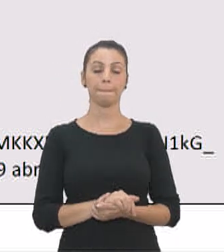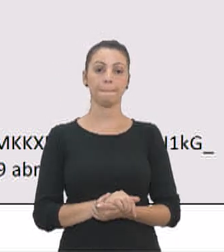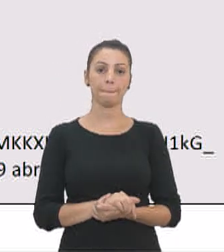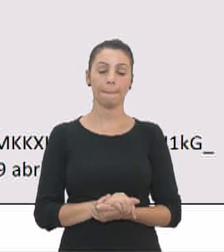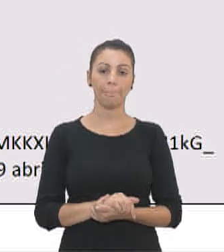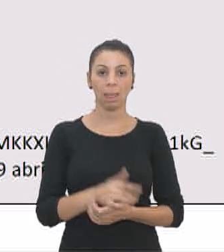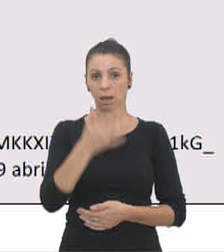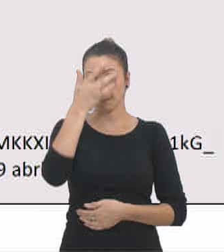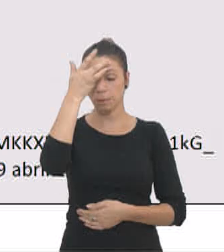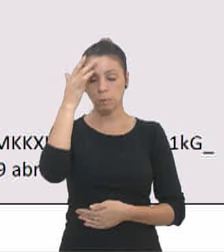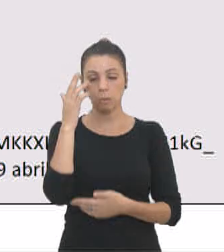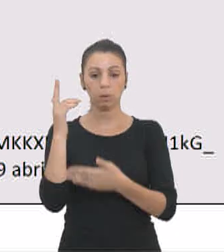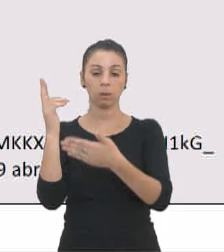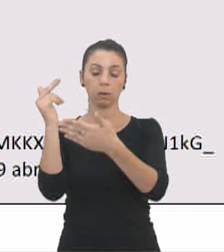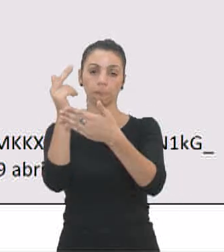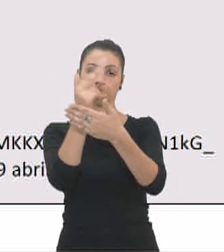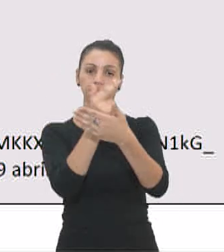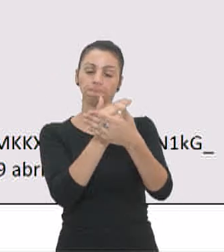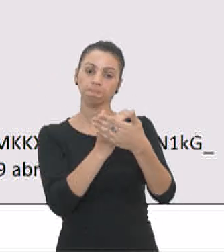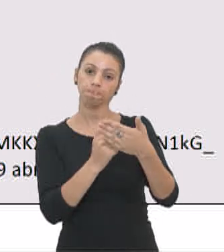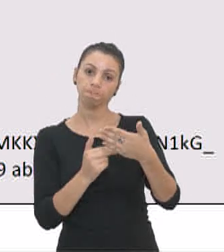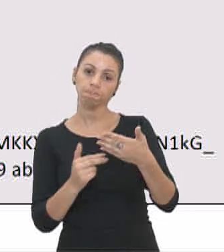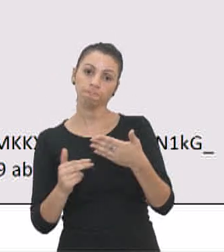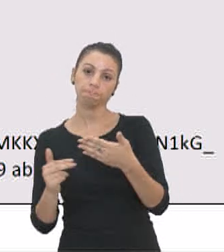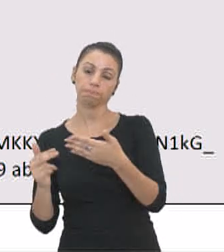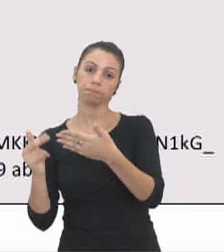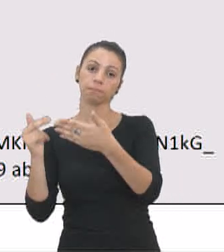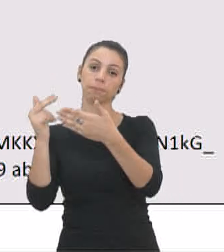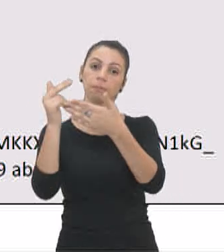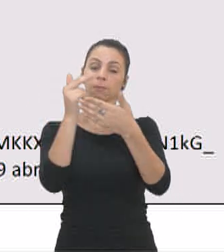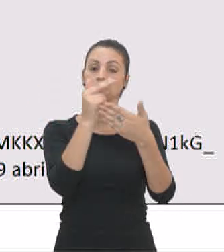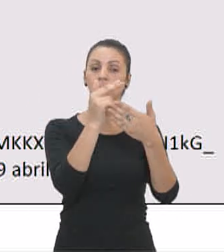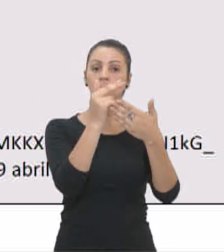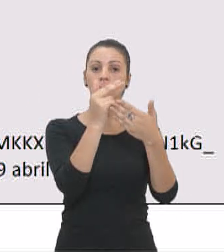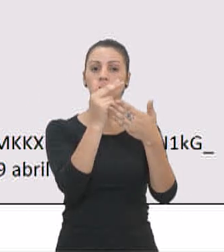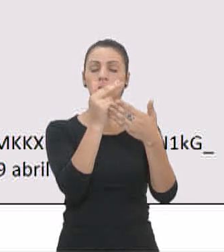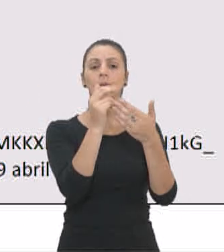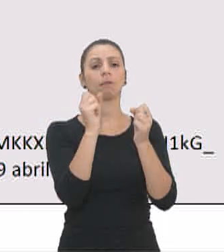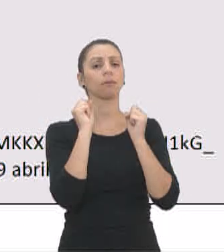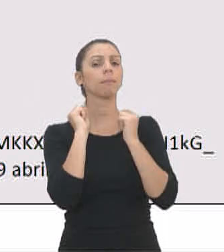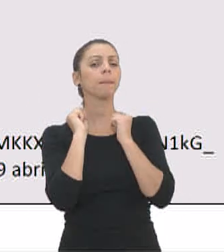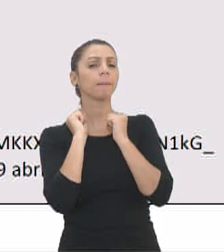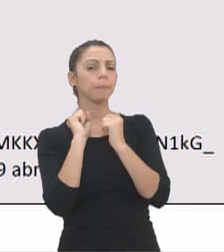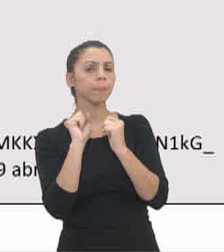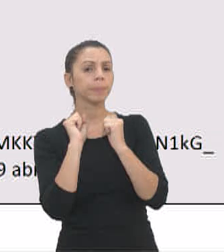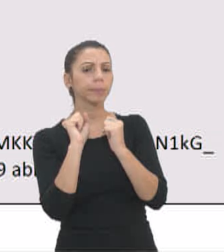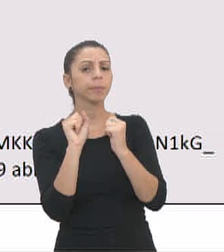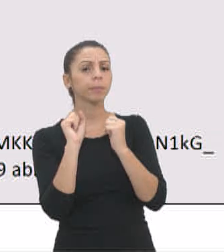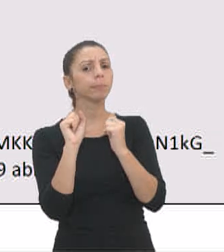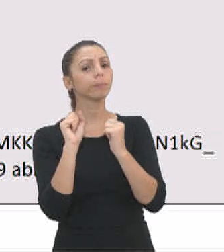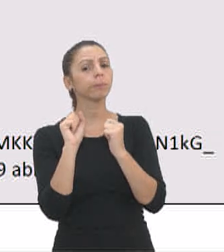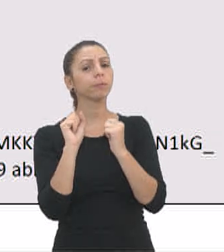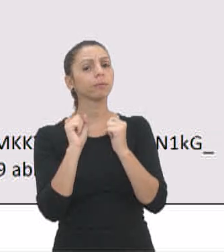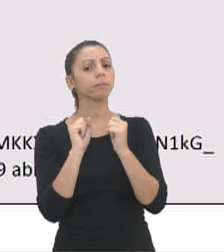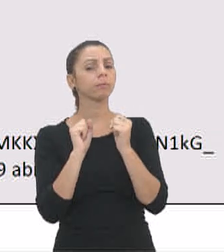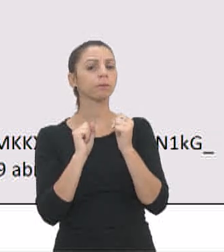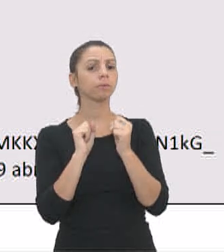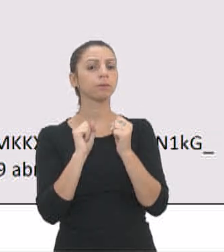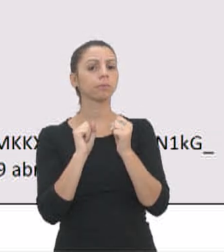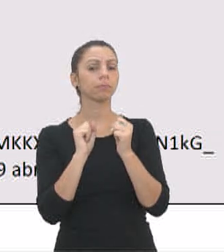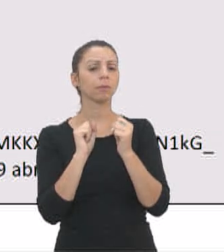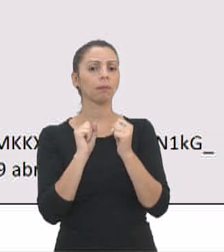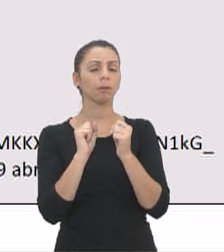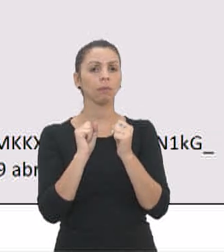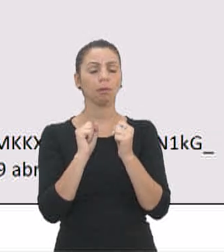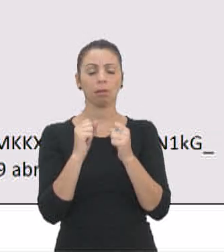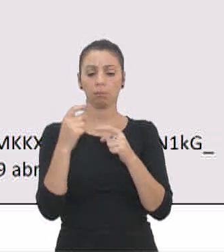quem pinta normalmente uma obra, ele pode ter algum